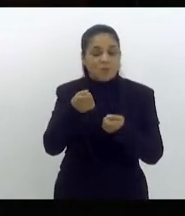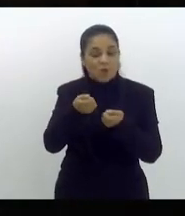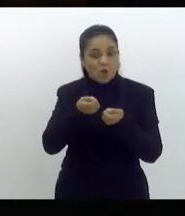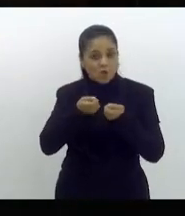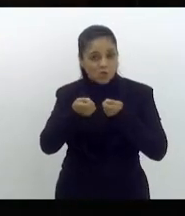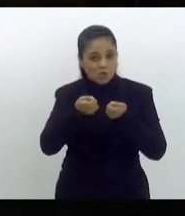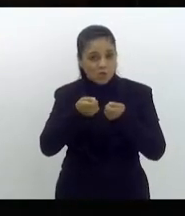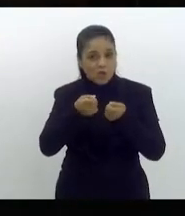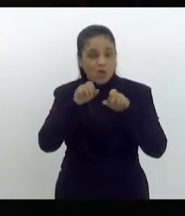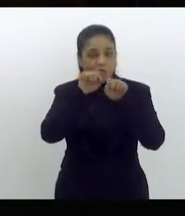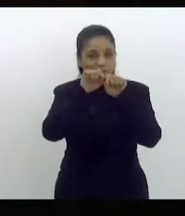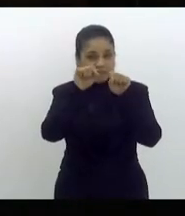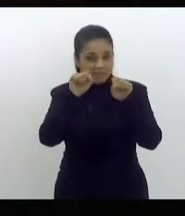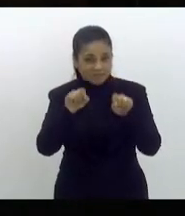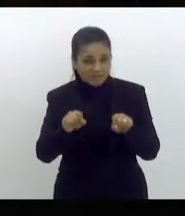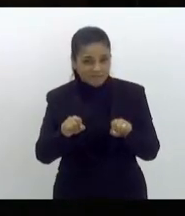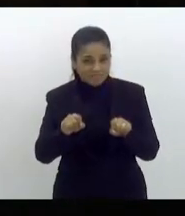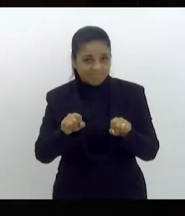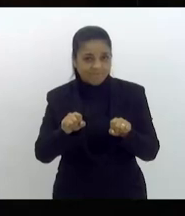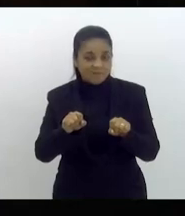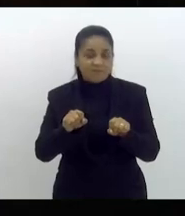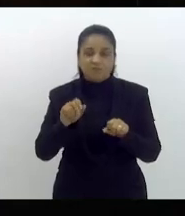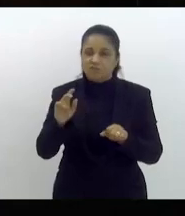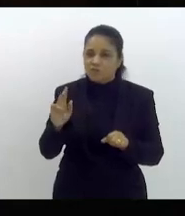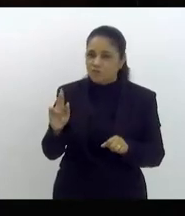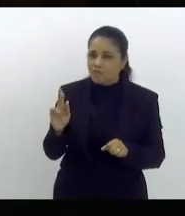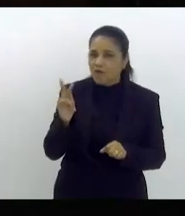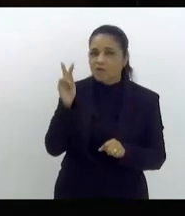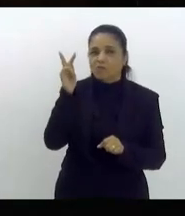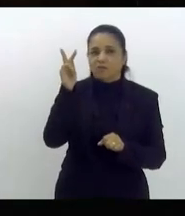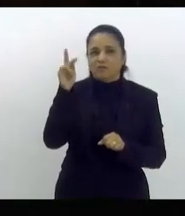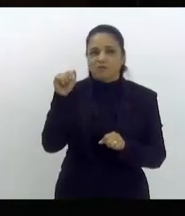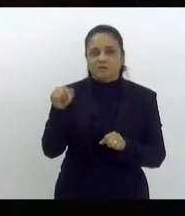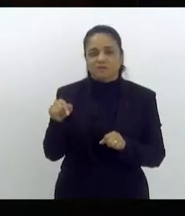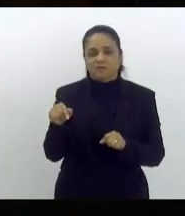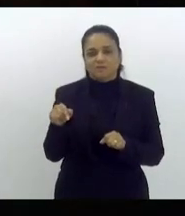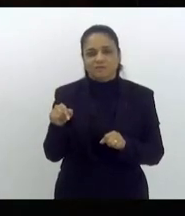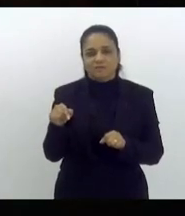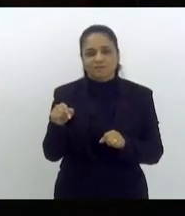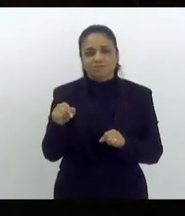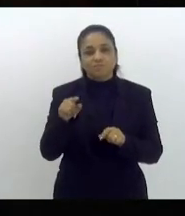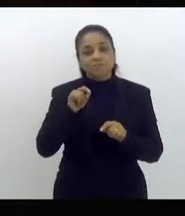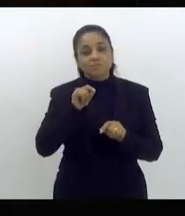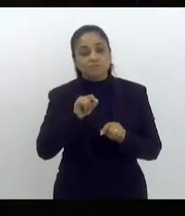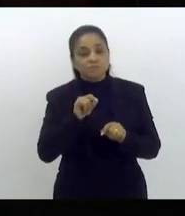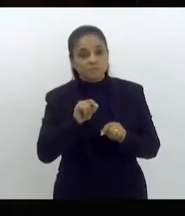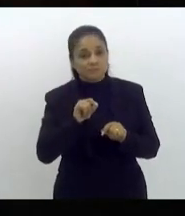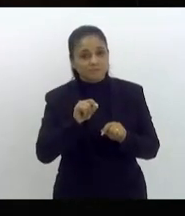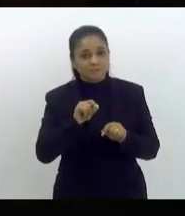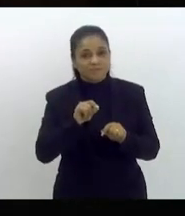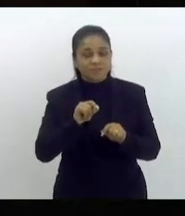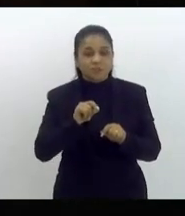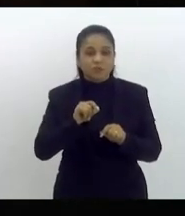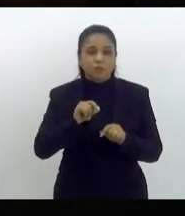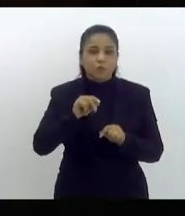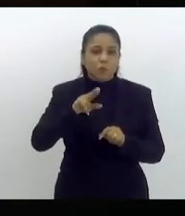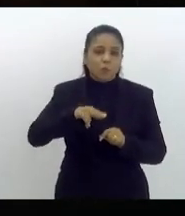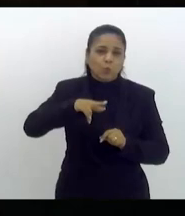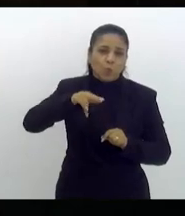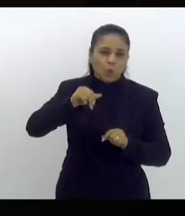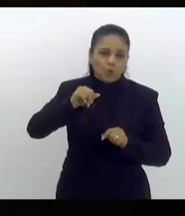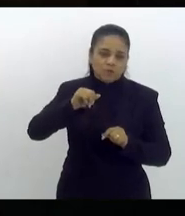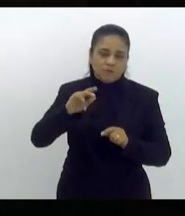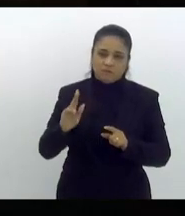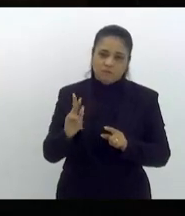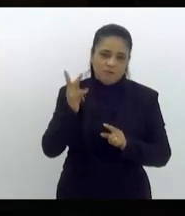o sistema Esse sistema de valorização daquilo que não deveria jamais ser metrificado